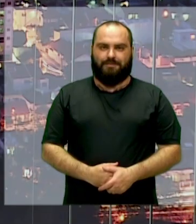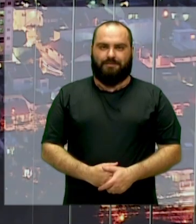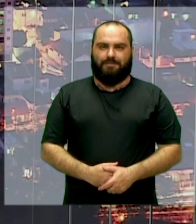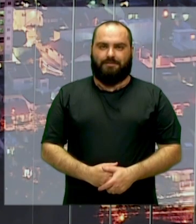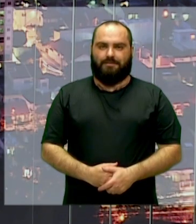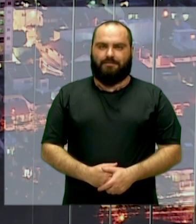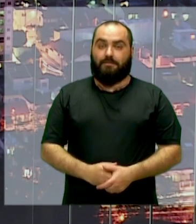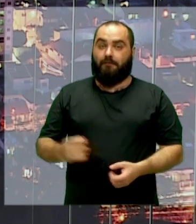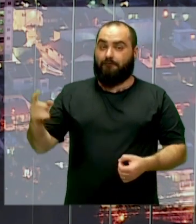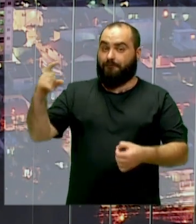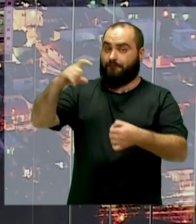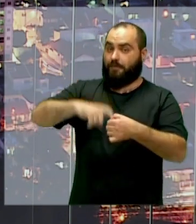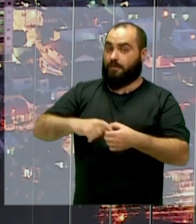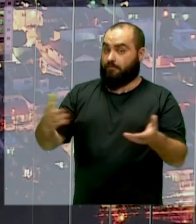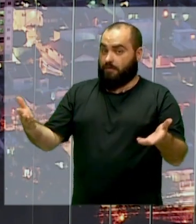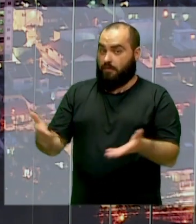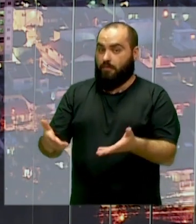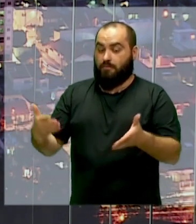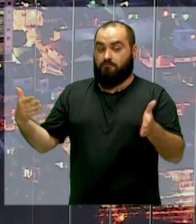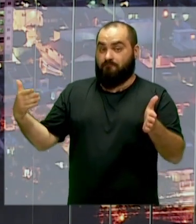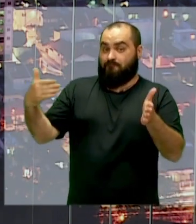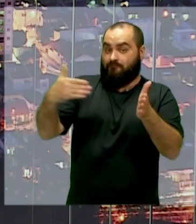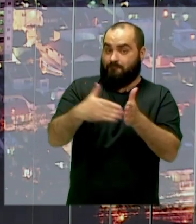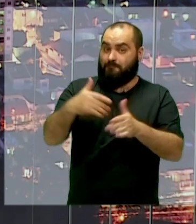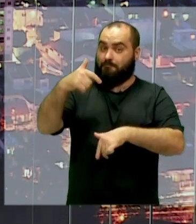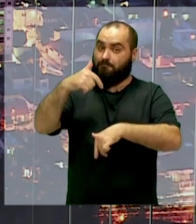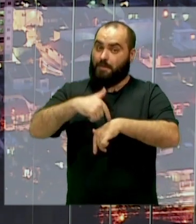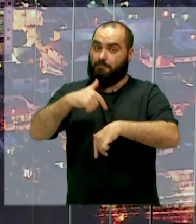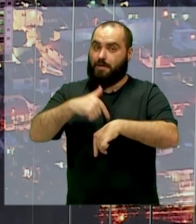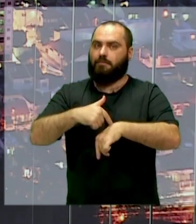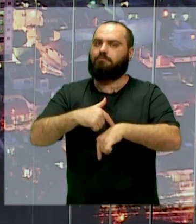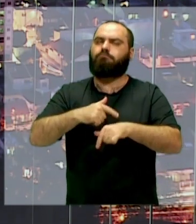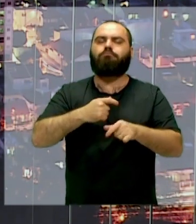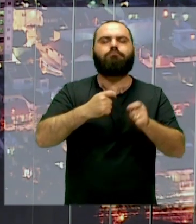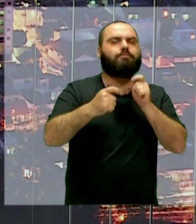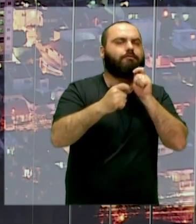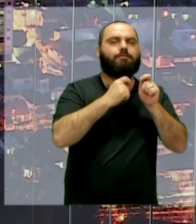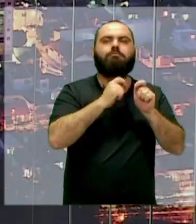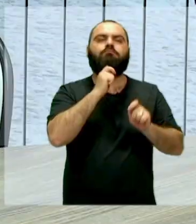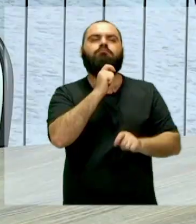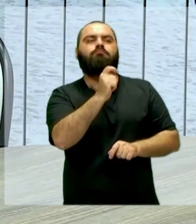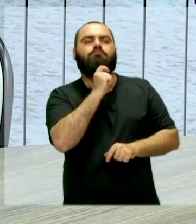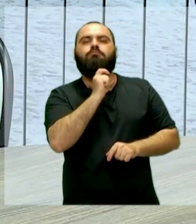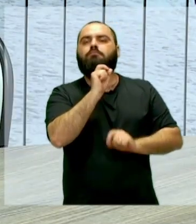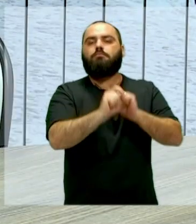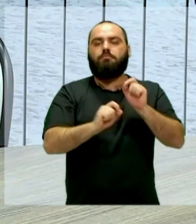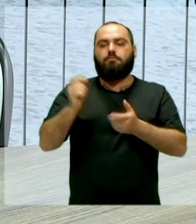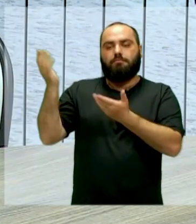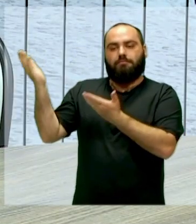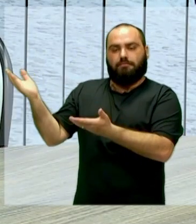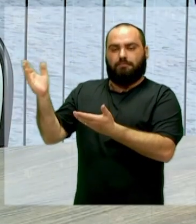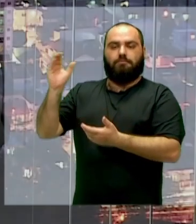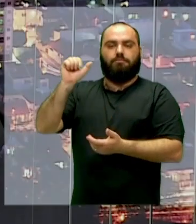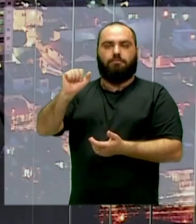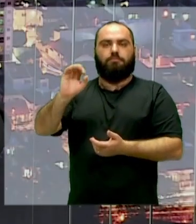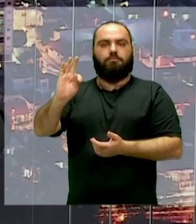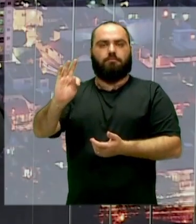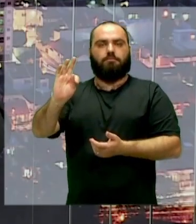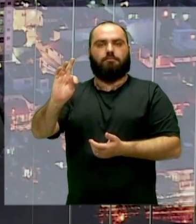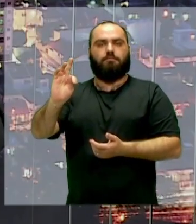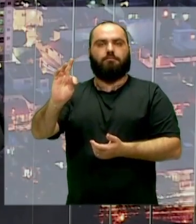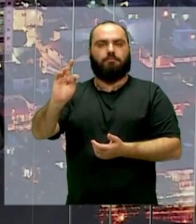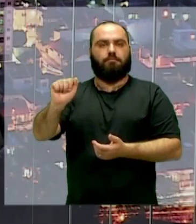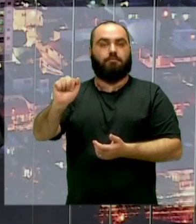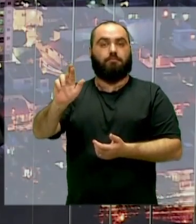Itajaí voltamos aqui para o último bloco do aberta que hoje entrevista o Artur rancate coordenador da coletivo